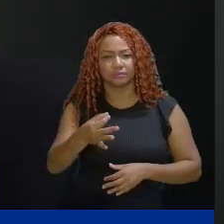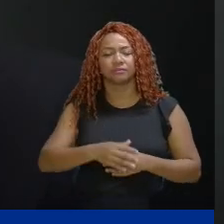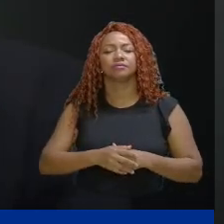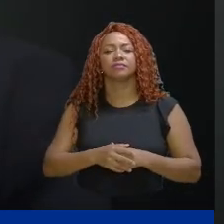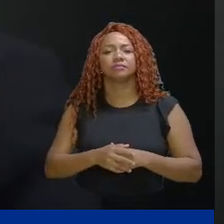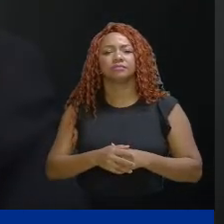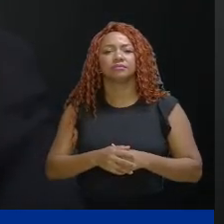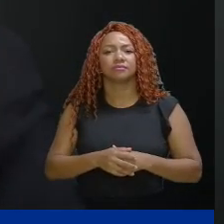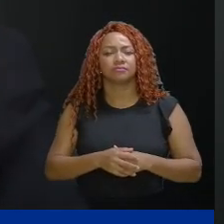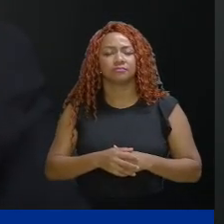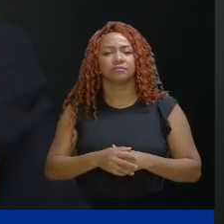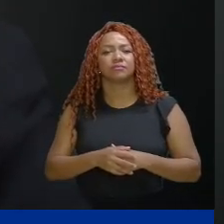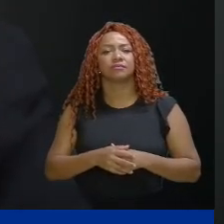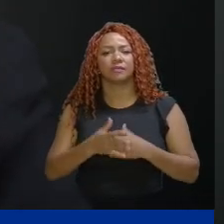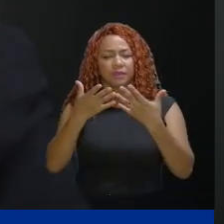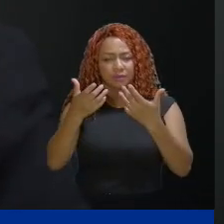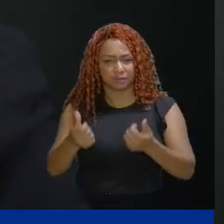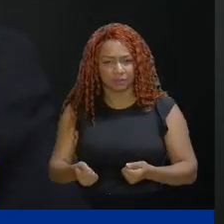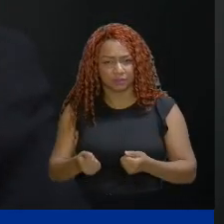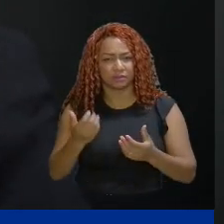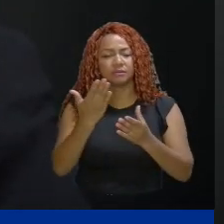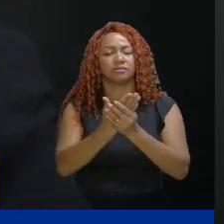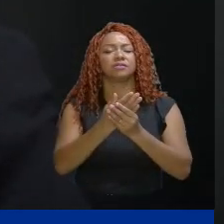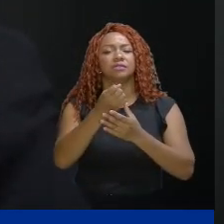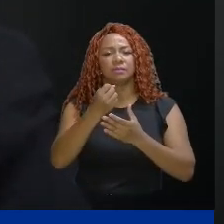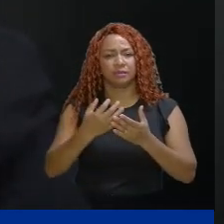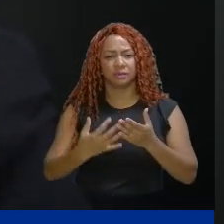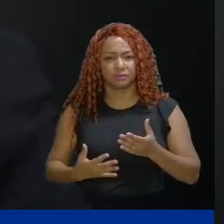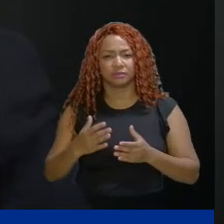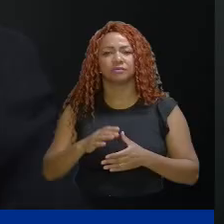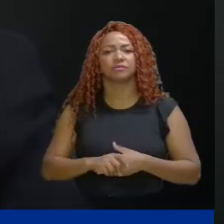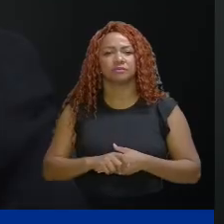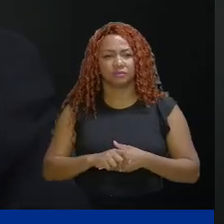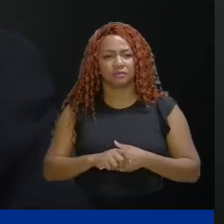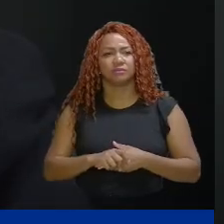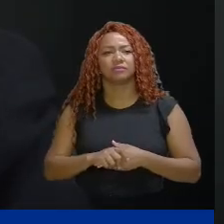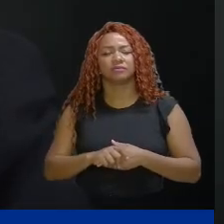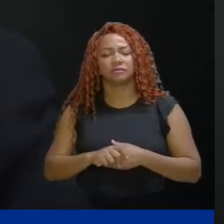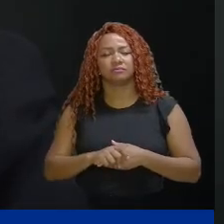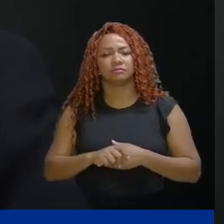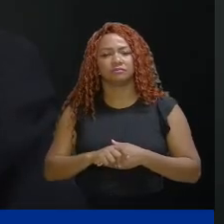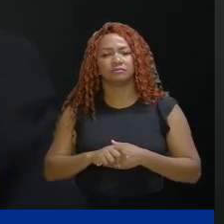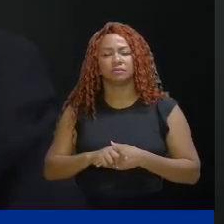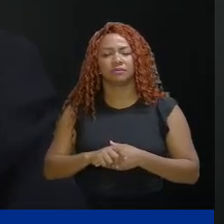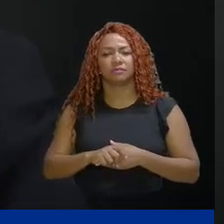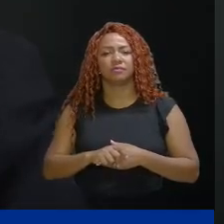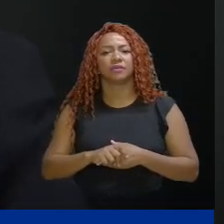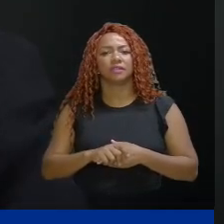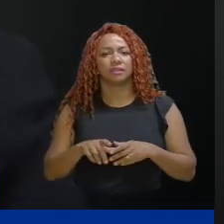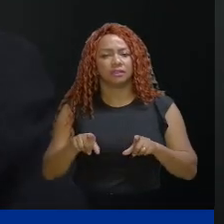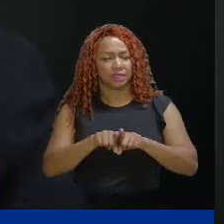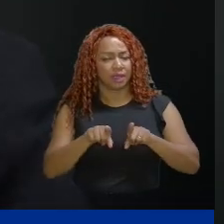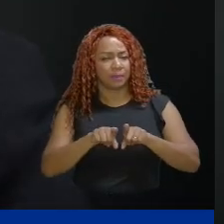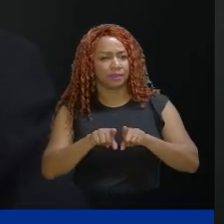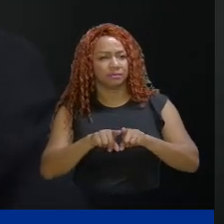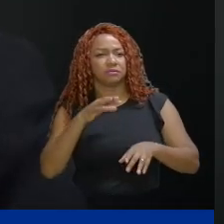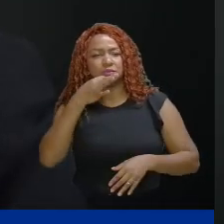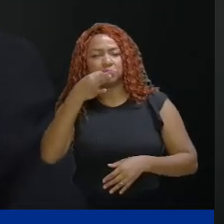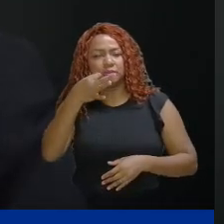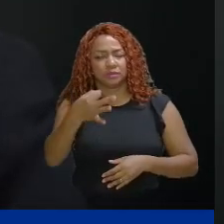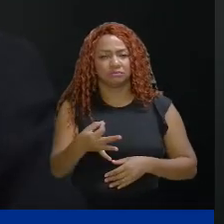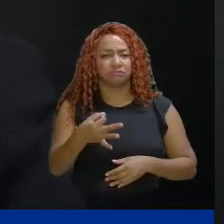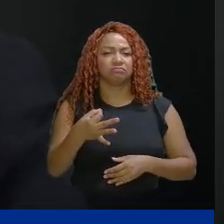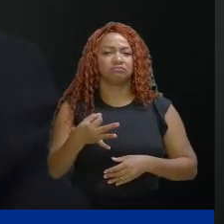assim sendo, estou acolhendo os embargos, dando efeitos infringentes, e, em meu